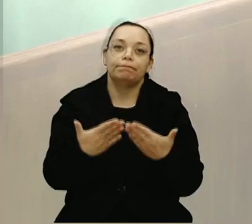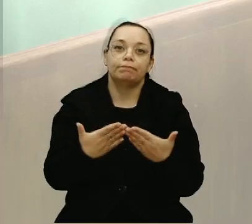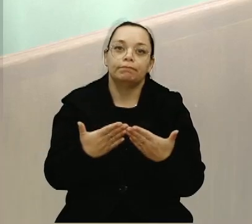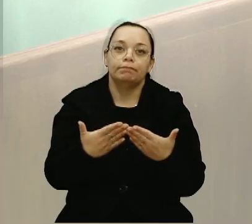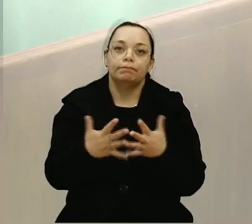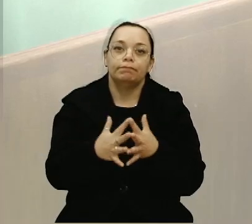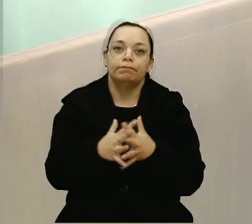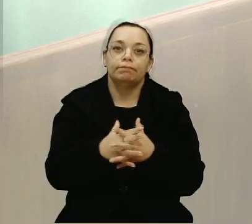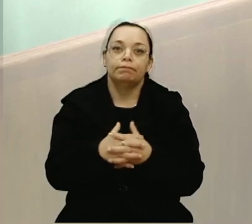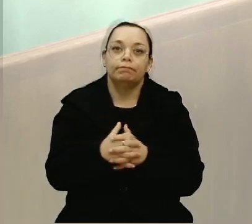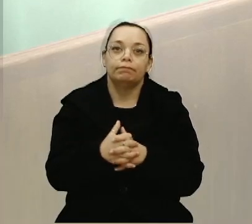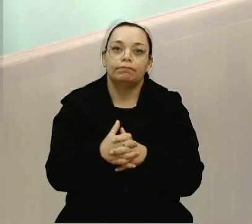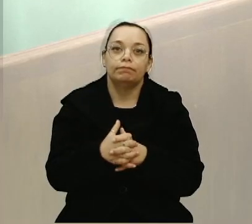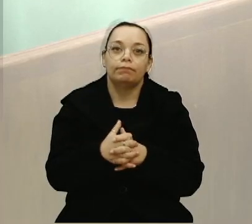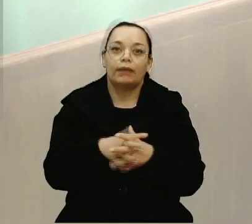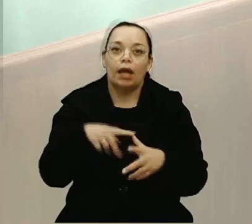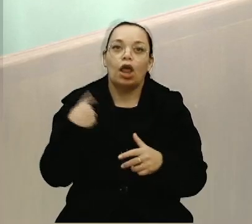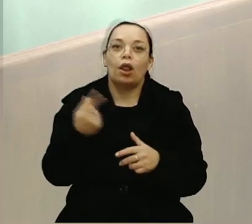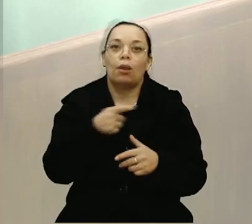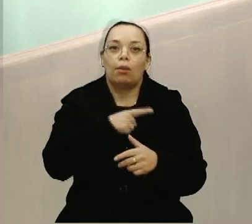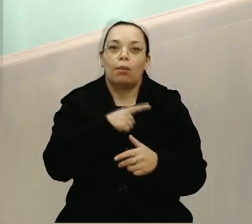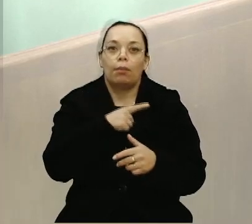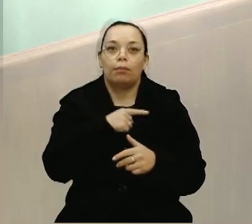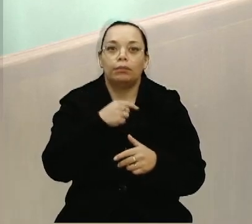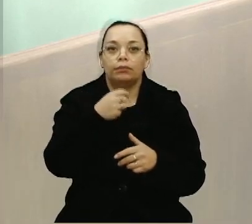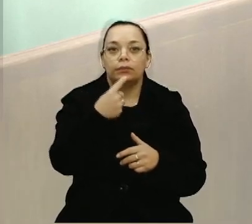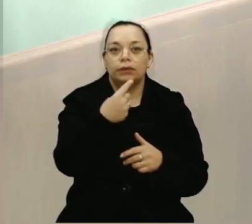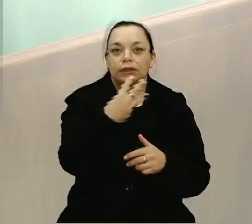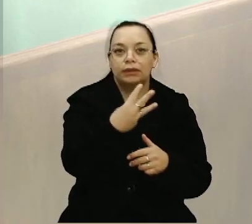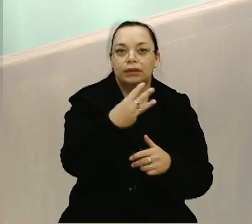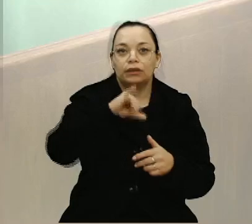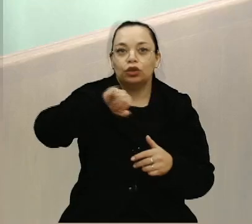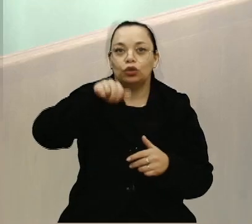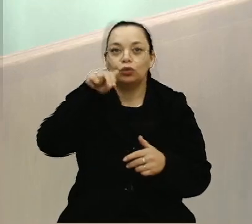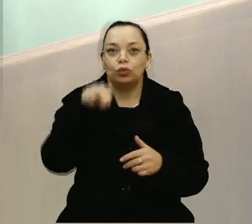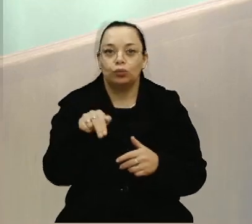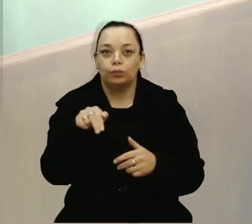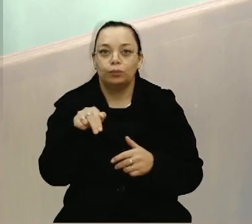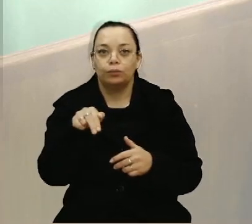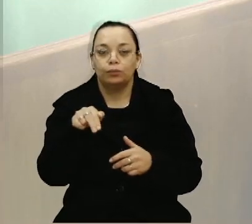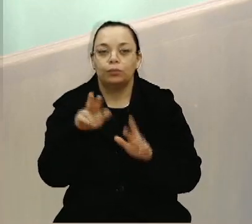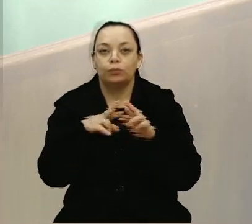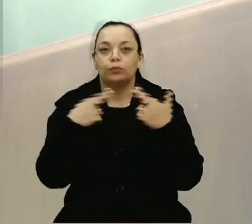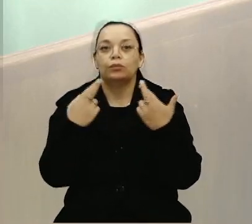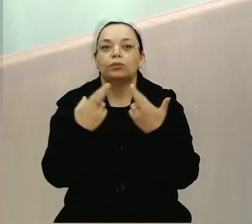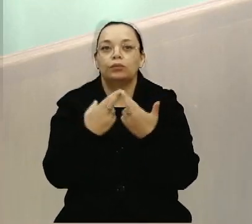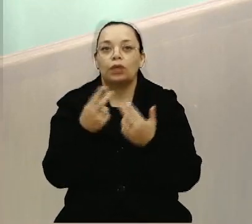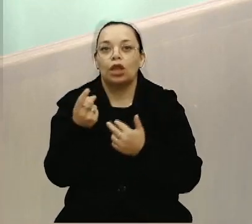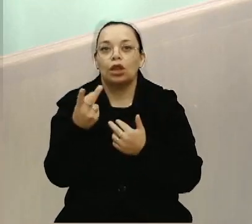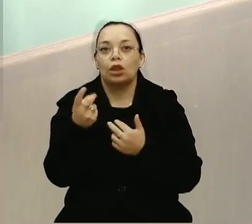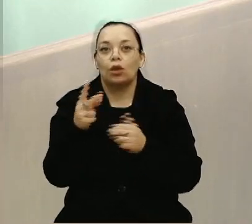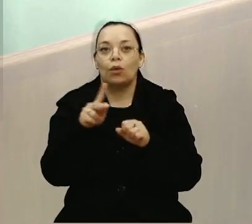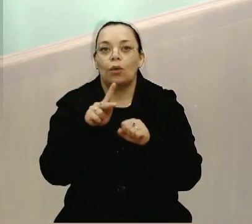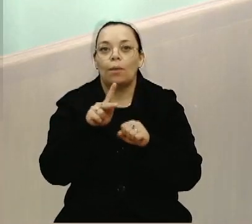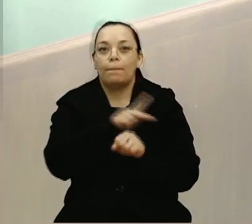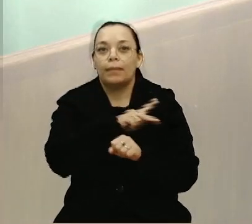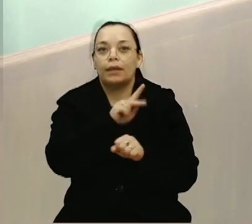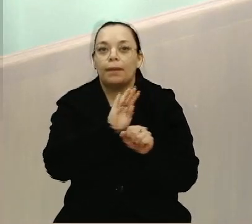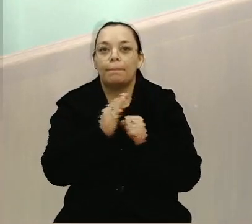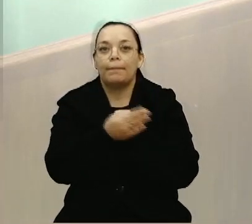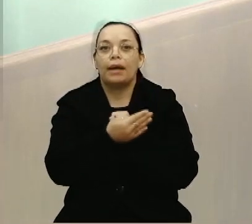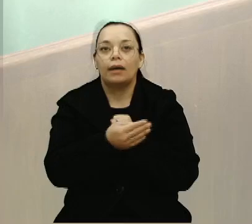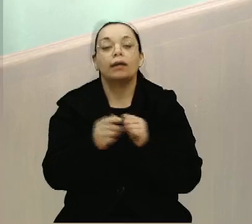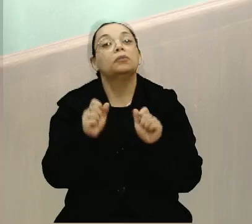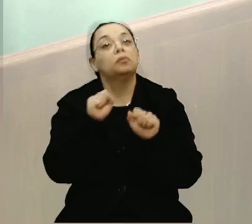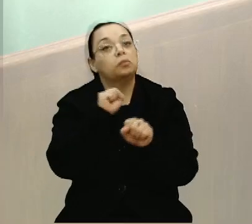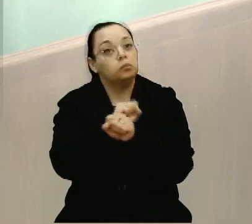Então, nós estivemos no dia 13 de junho, reunidos com 12 presidentes de bairros. Eu